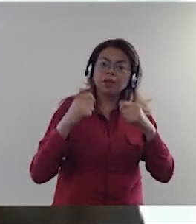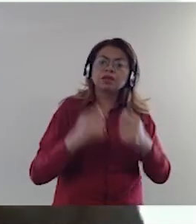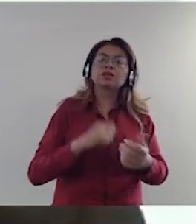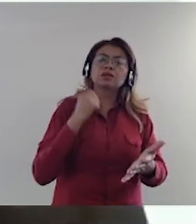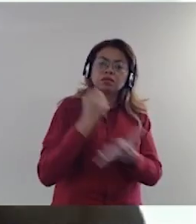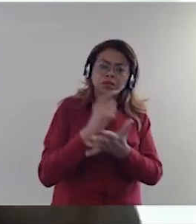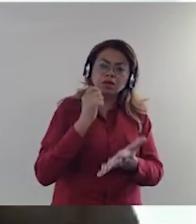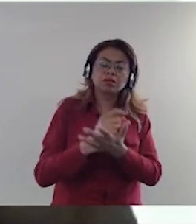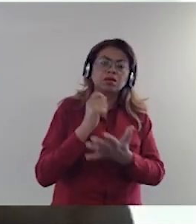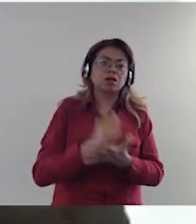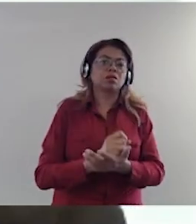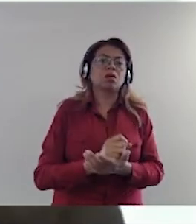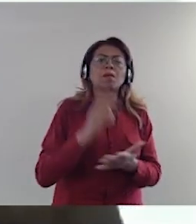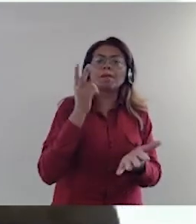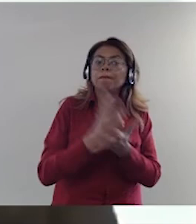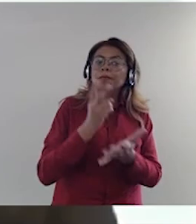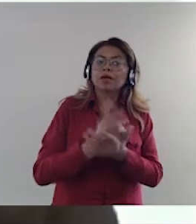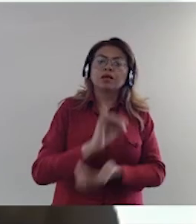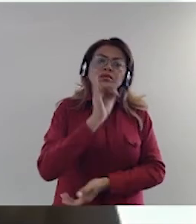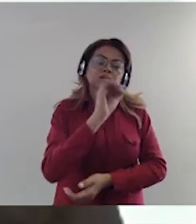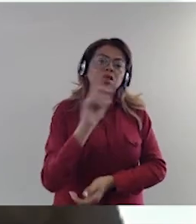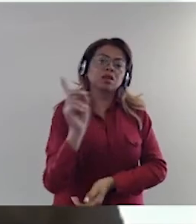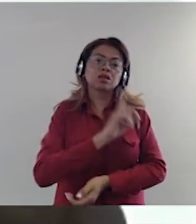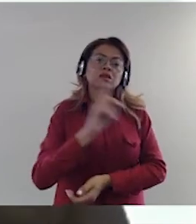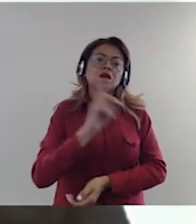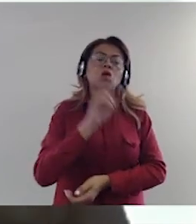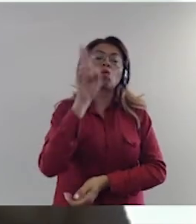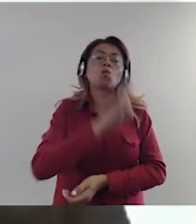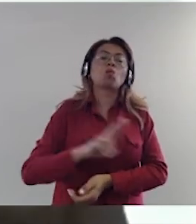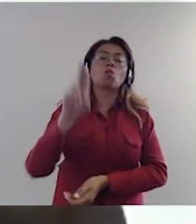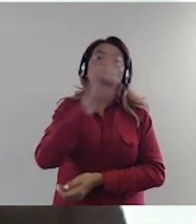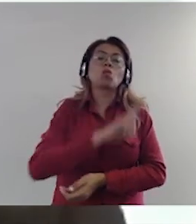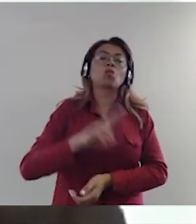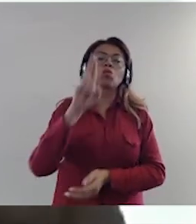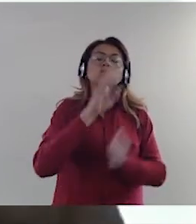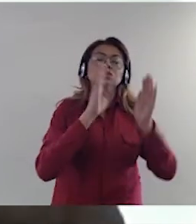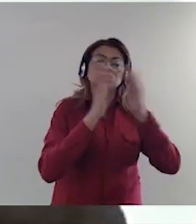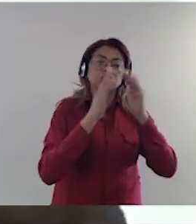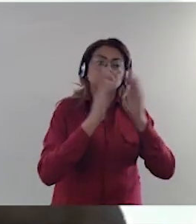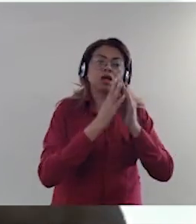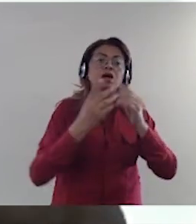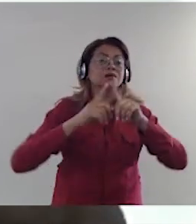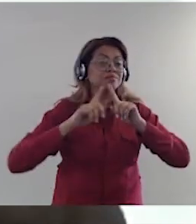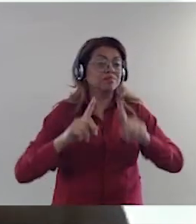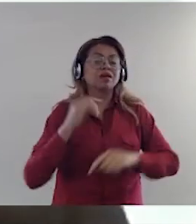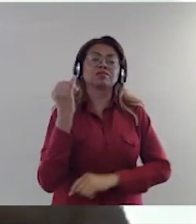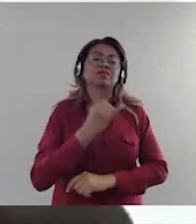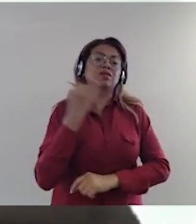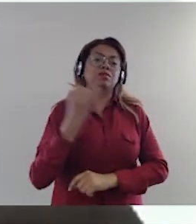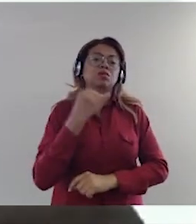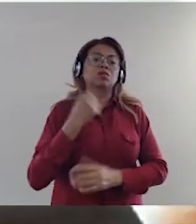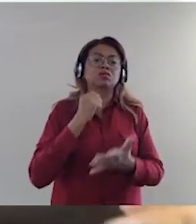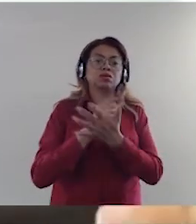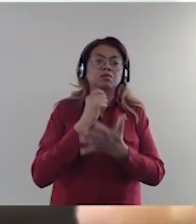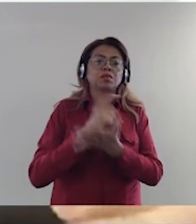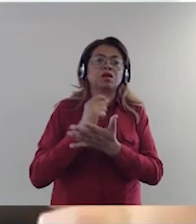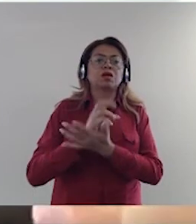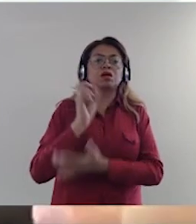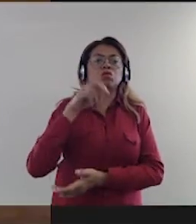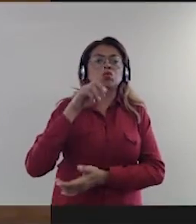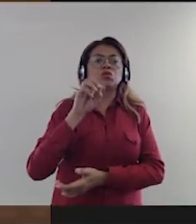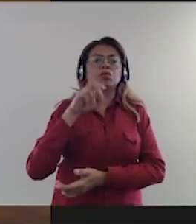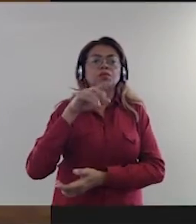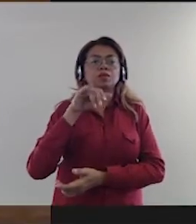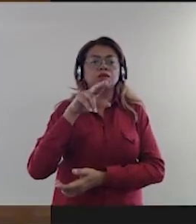renuncie ao uso e gozo total ou parcial do imóvel e das áreas comuns. Né? Então, vejam